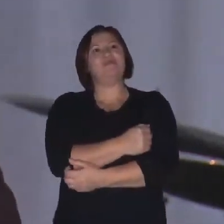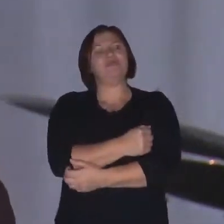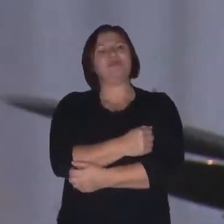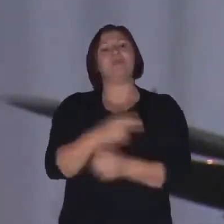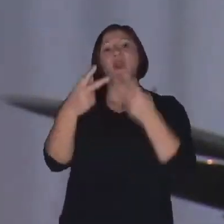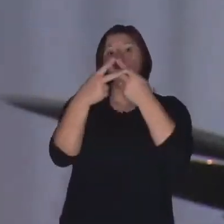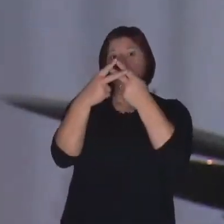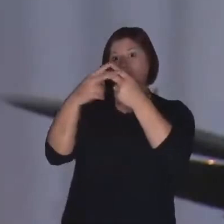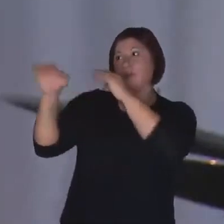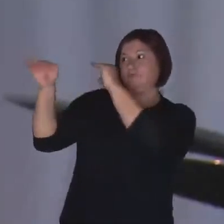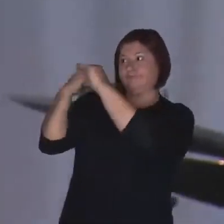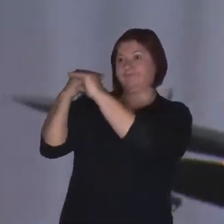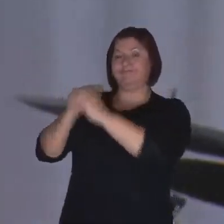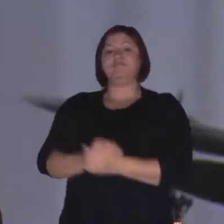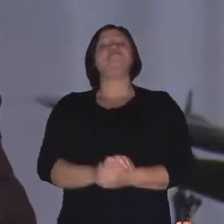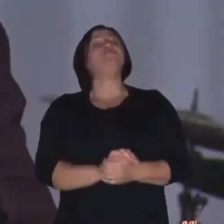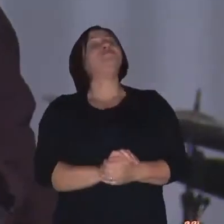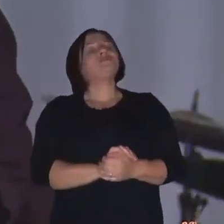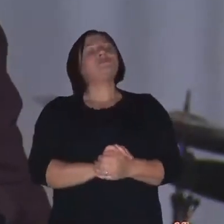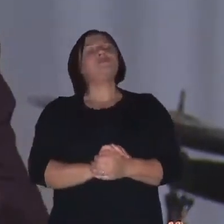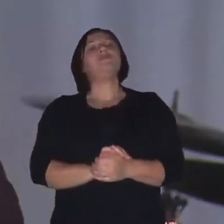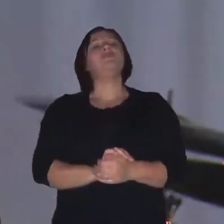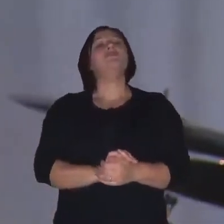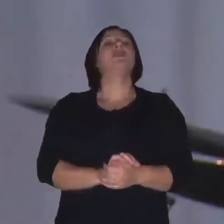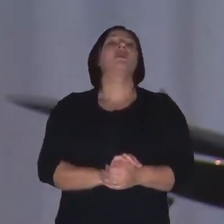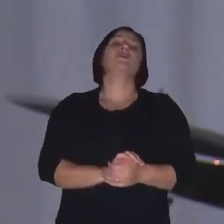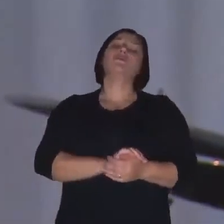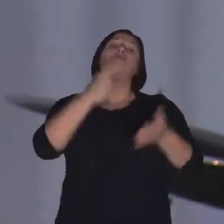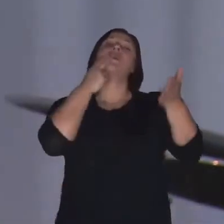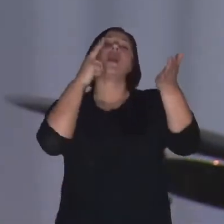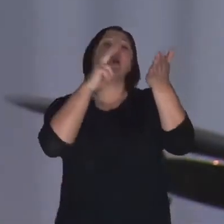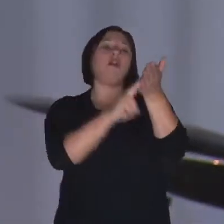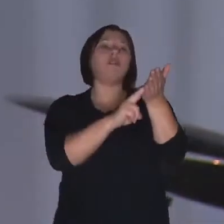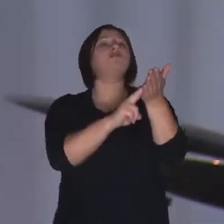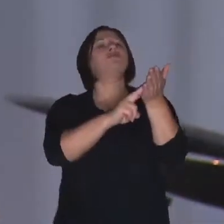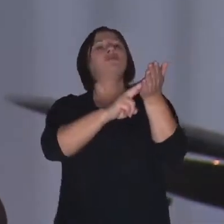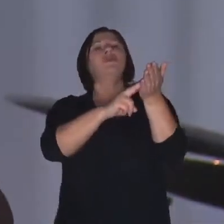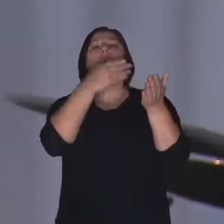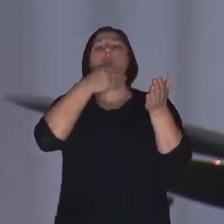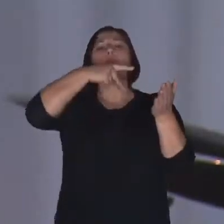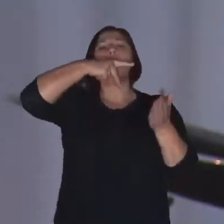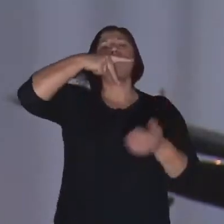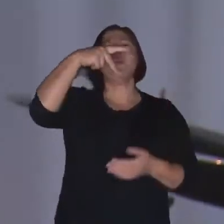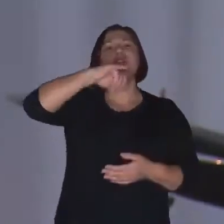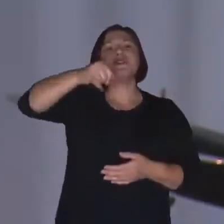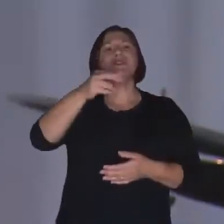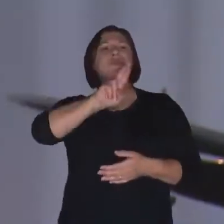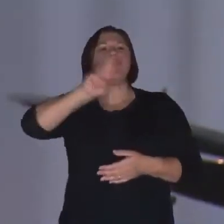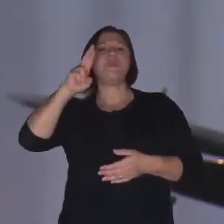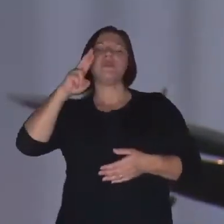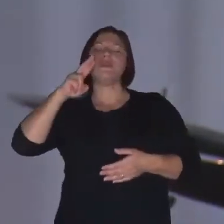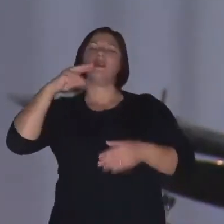Este é o conteúdo da carta que o profeta Jeremias enviou de Jerusalém aos líderes.